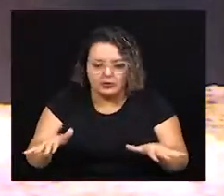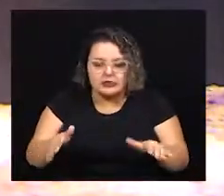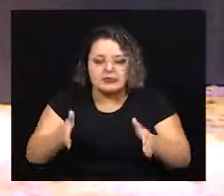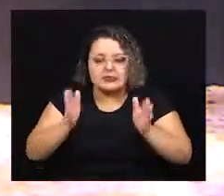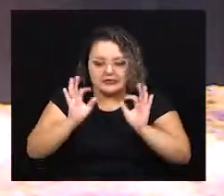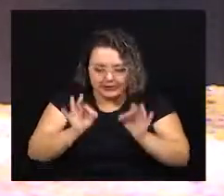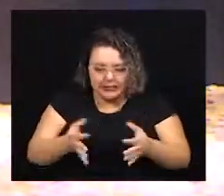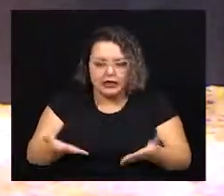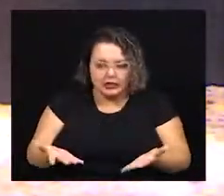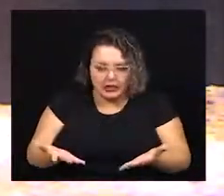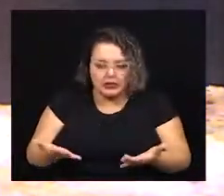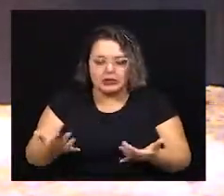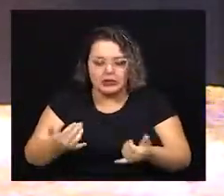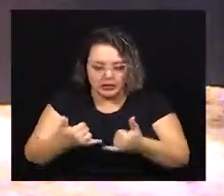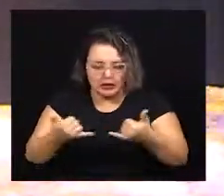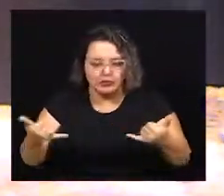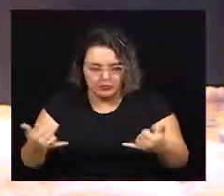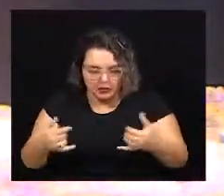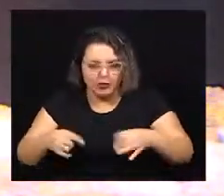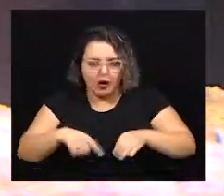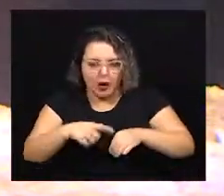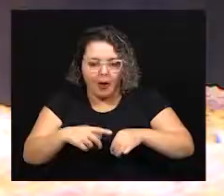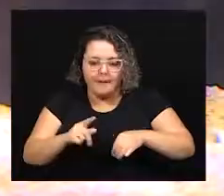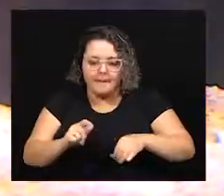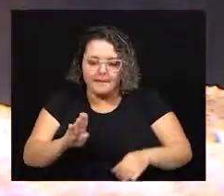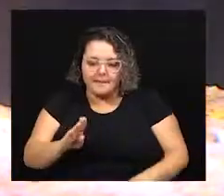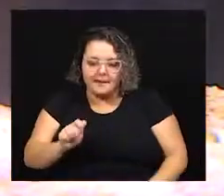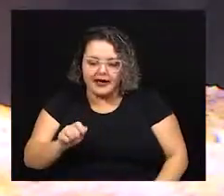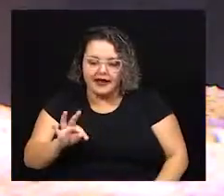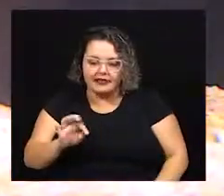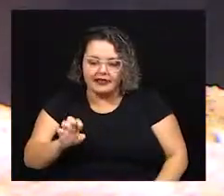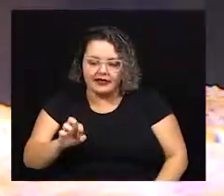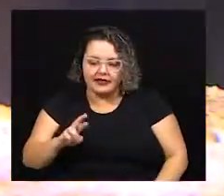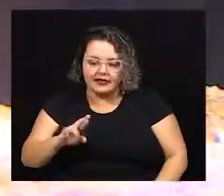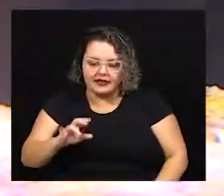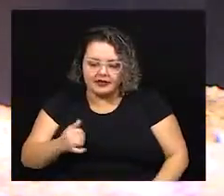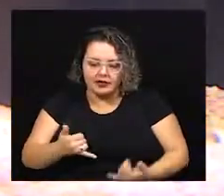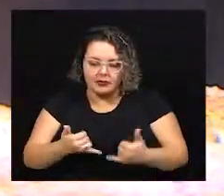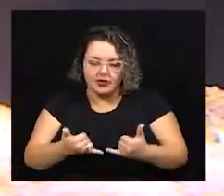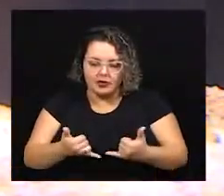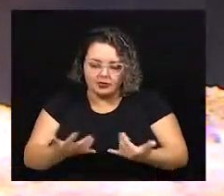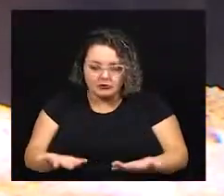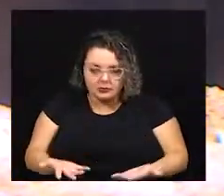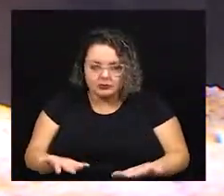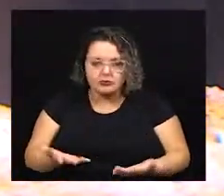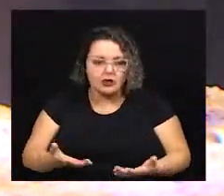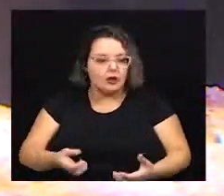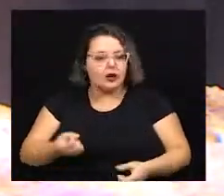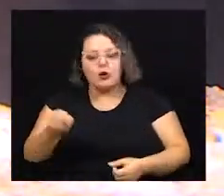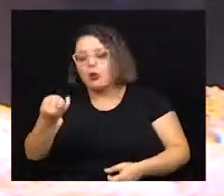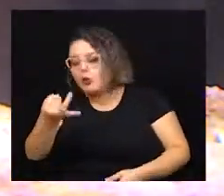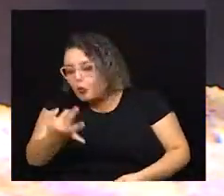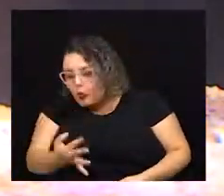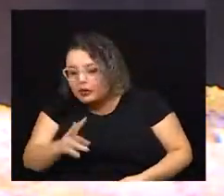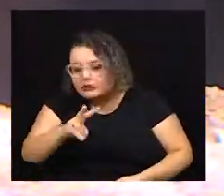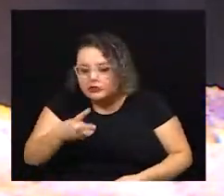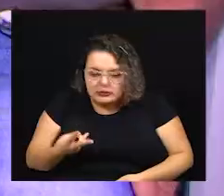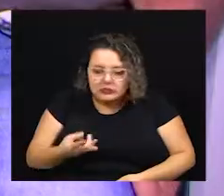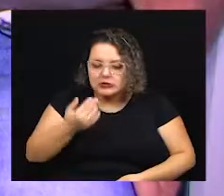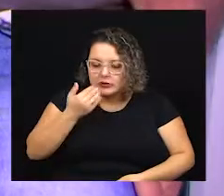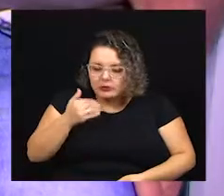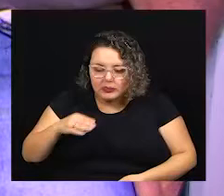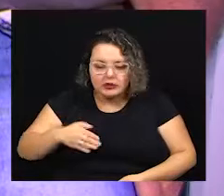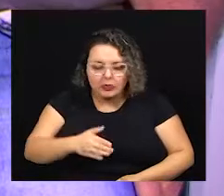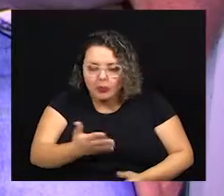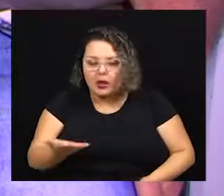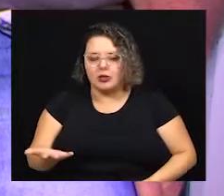alguns eletrônicos. Então você programa a quantidade de comida e quantas vezes você quer alimentar o peixe por dia.